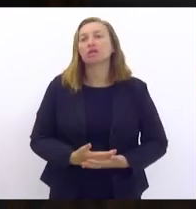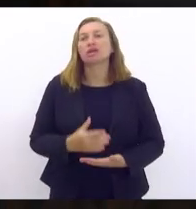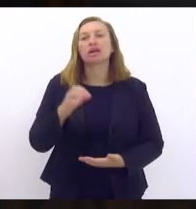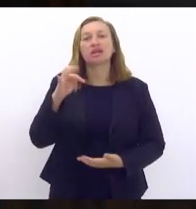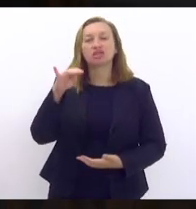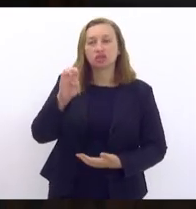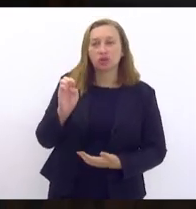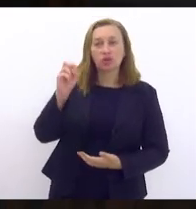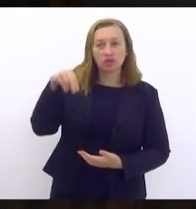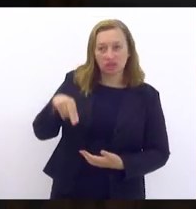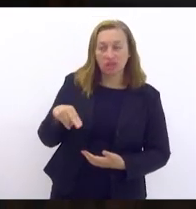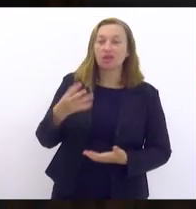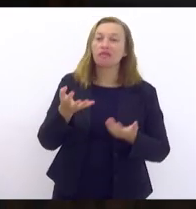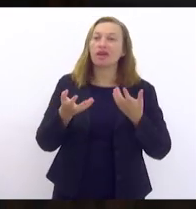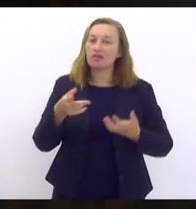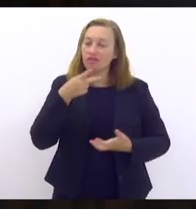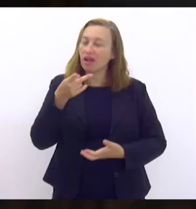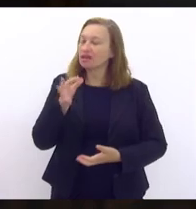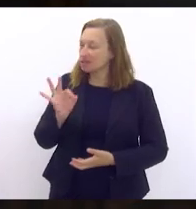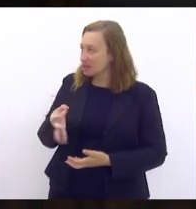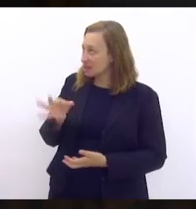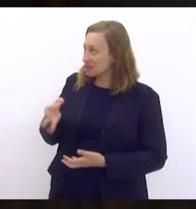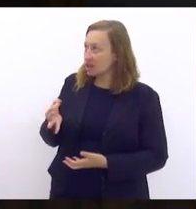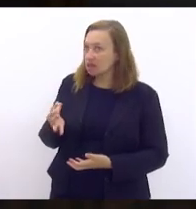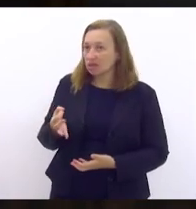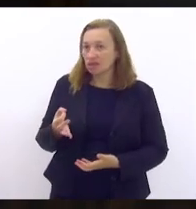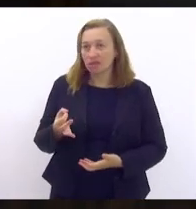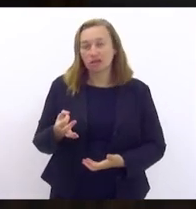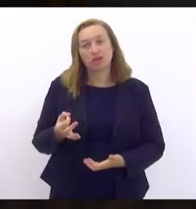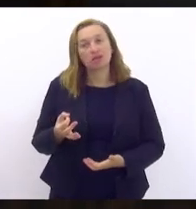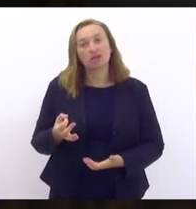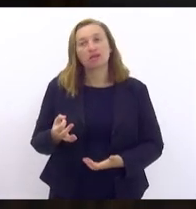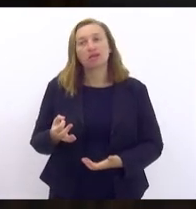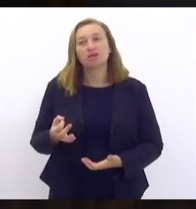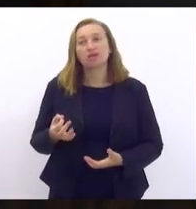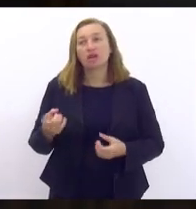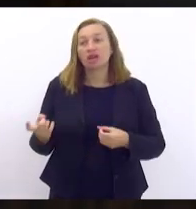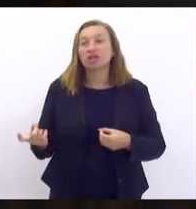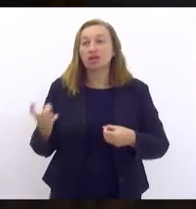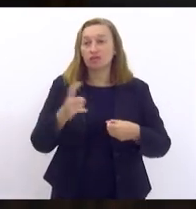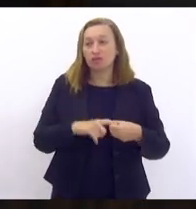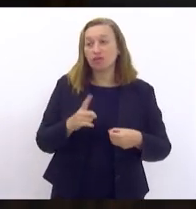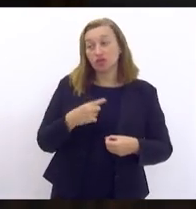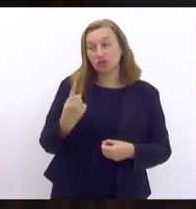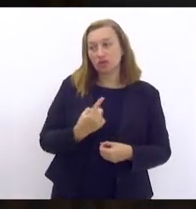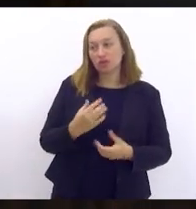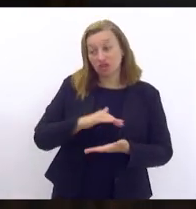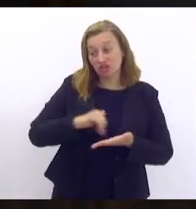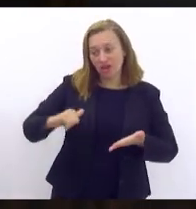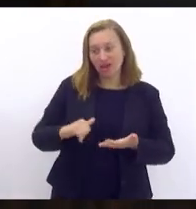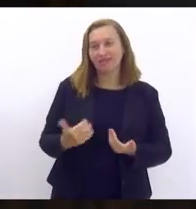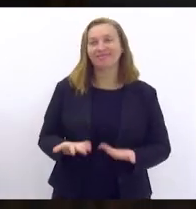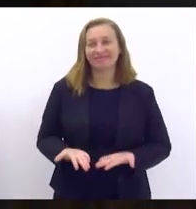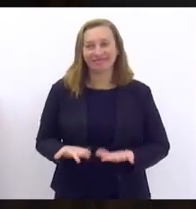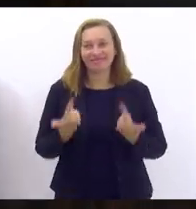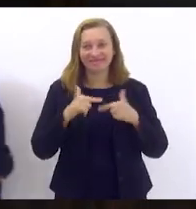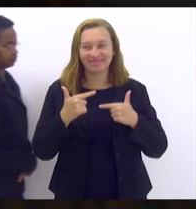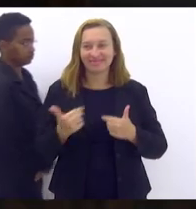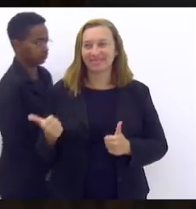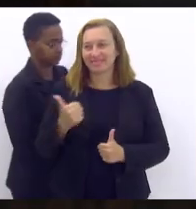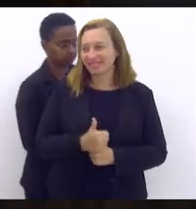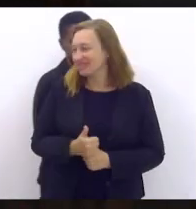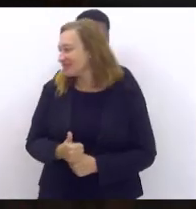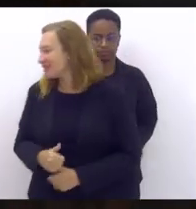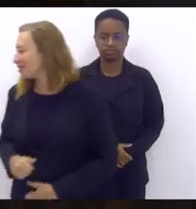Gladstone eu quero te dizer que de fato gente não quer tomar nadar de ninguém a gente só quer que devolva o que tiraram da Gente o